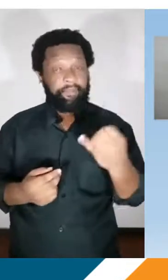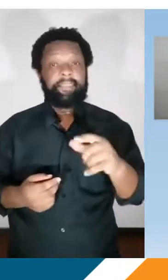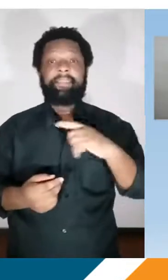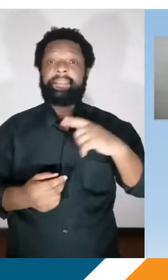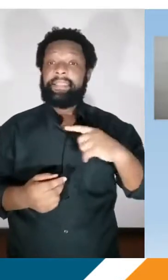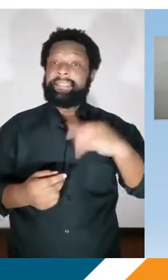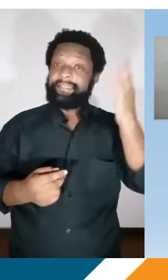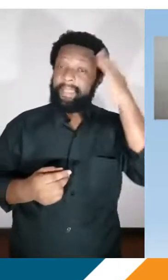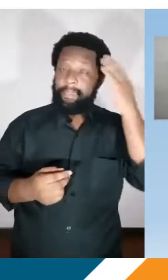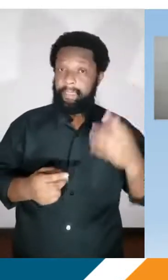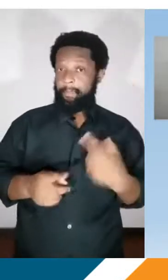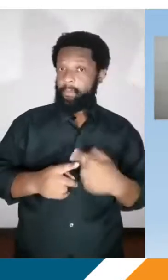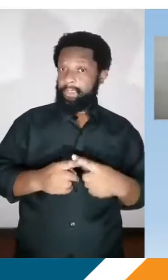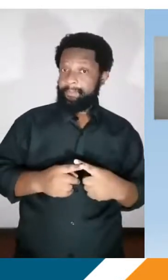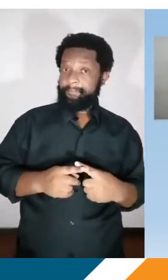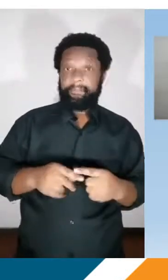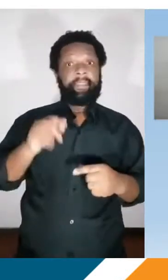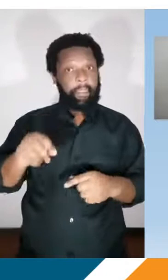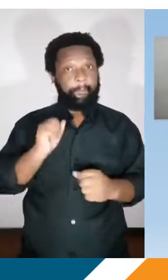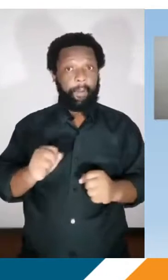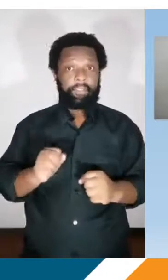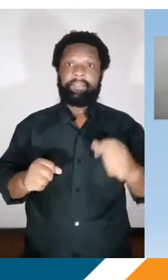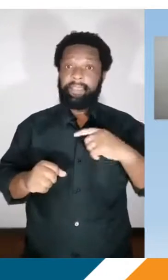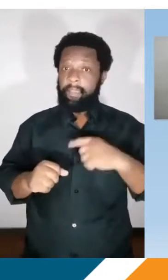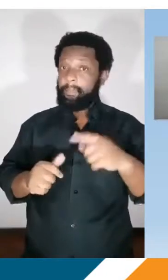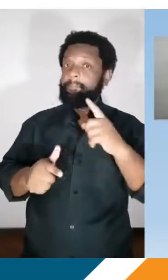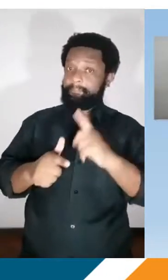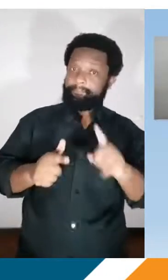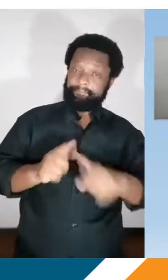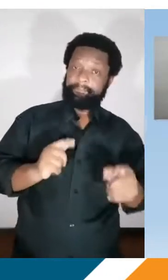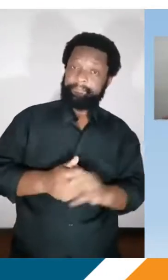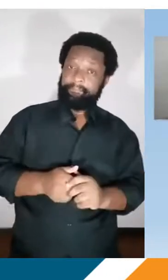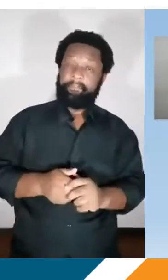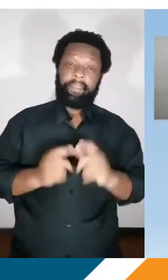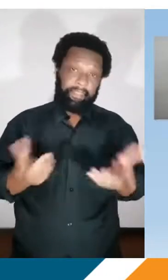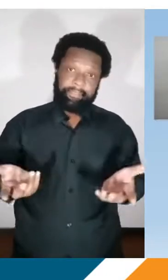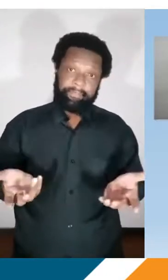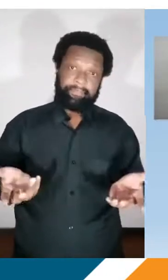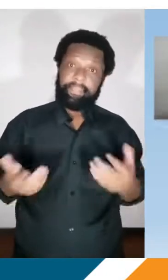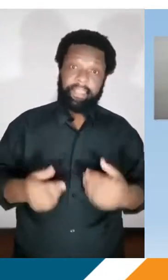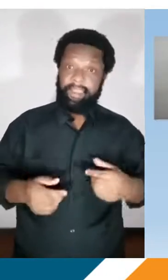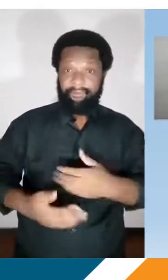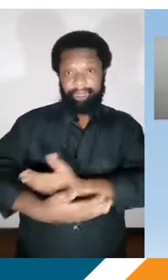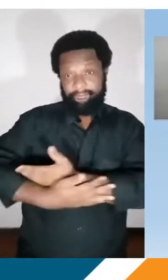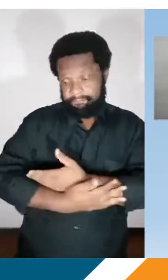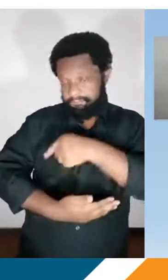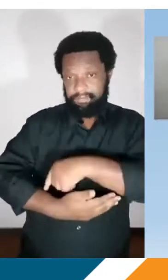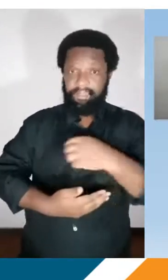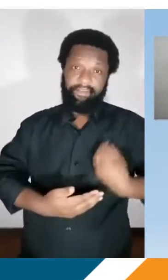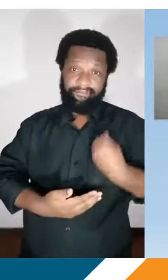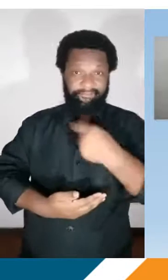você ter uma dimensão disso e ver que isso aí pode ser algo que crucial, por exemplo, para a vida de um